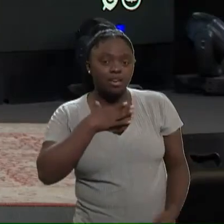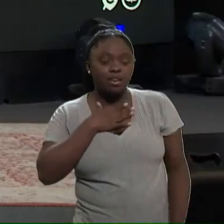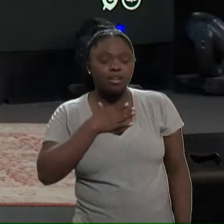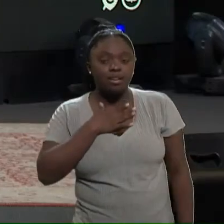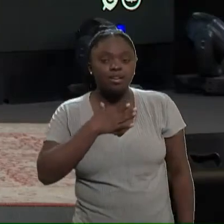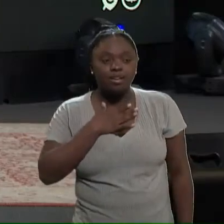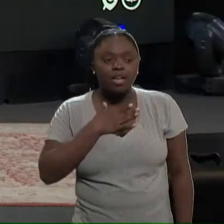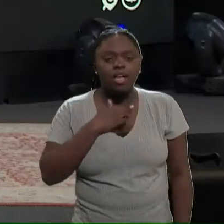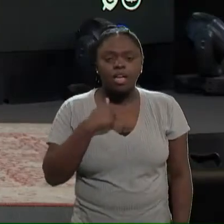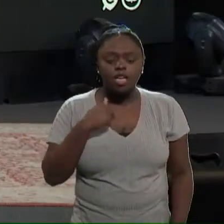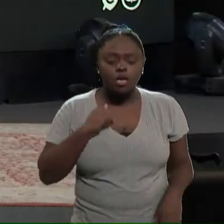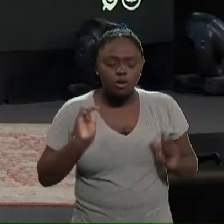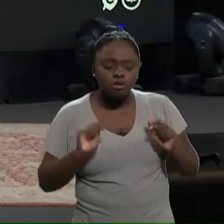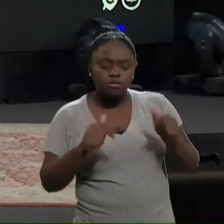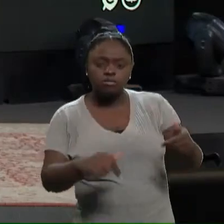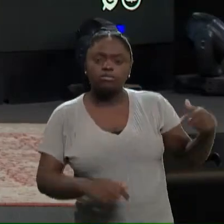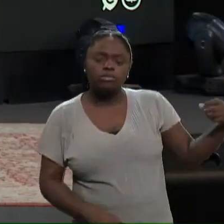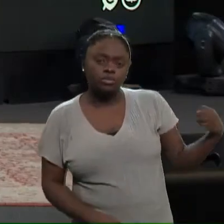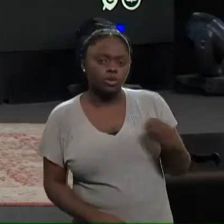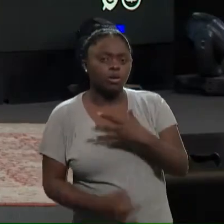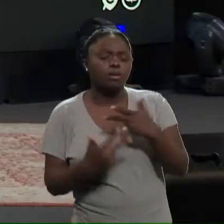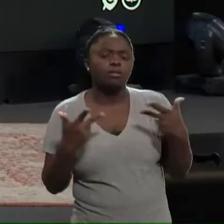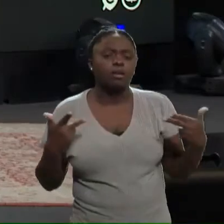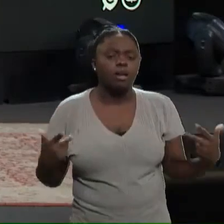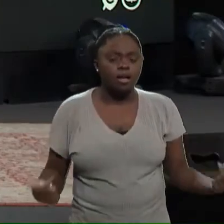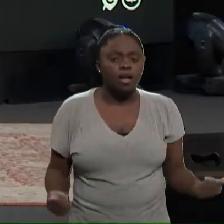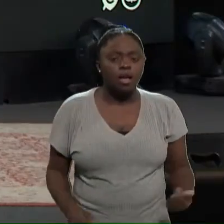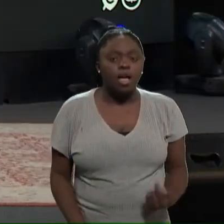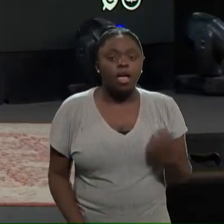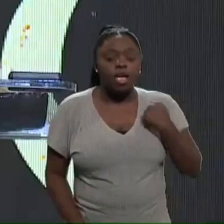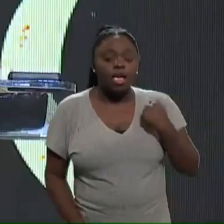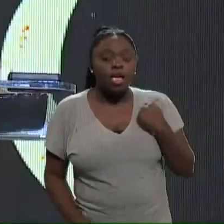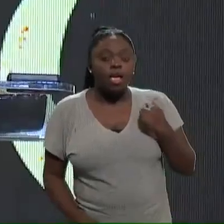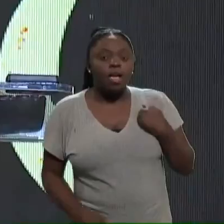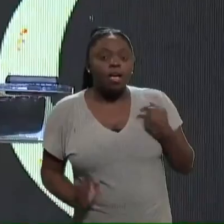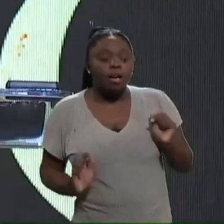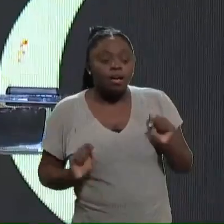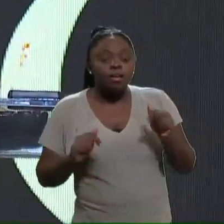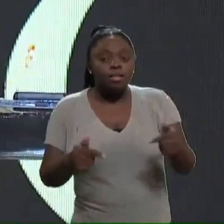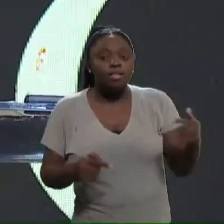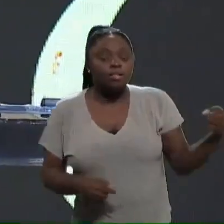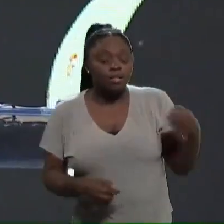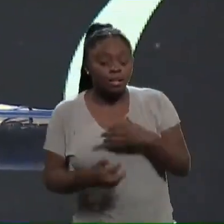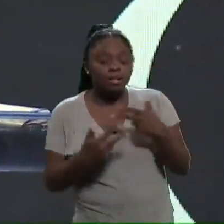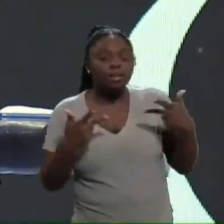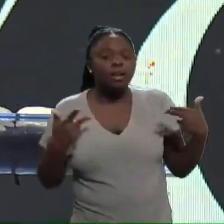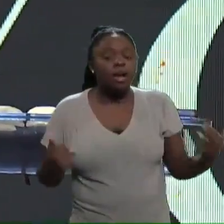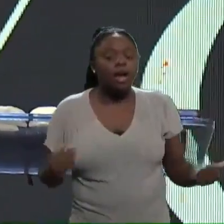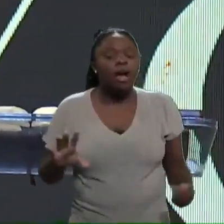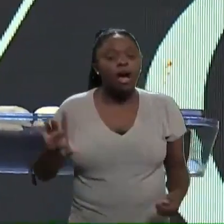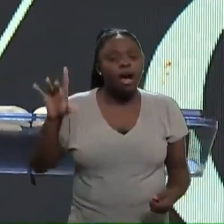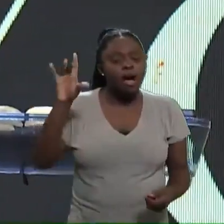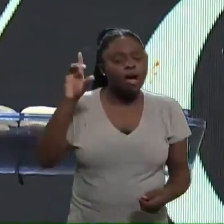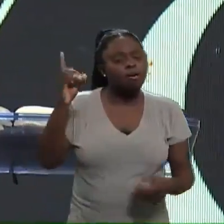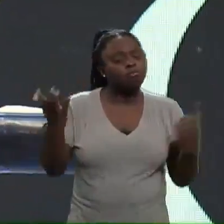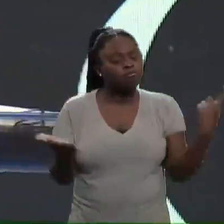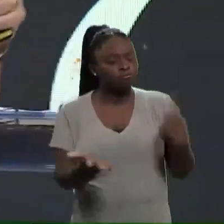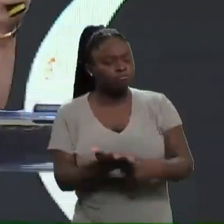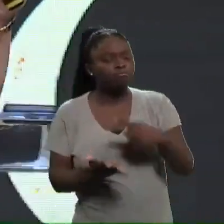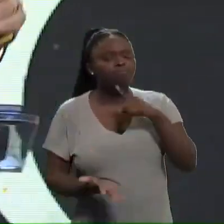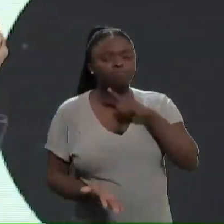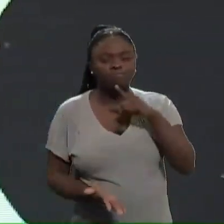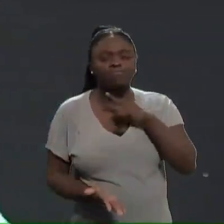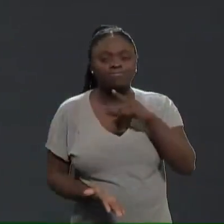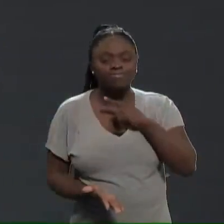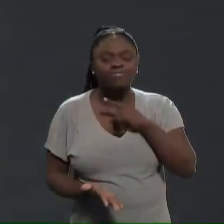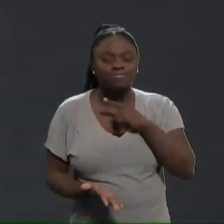vai produzir o novo sou eu. Quem vai produzir o novo sou eu. Deus está se comprometendo a